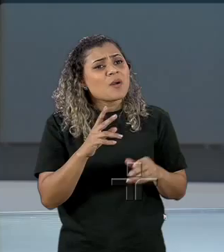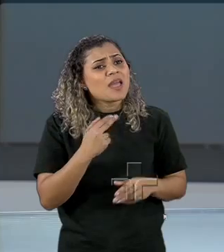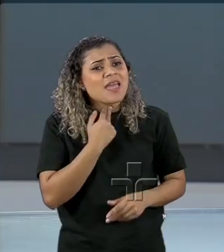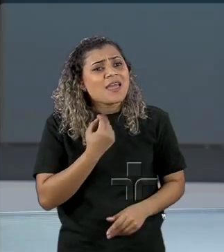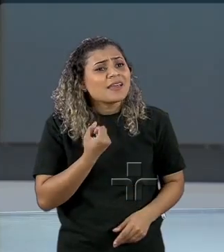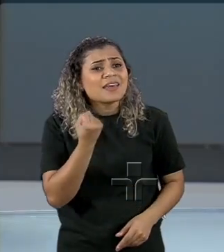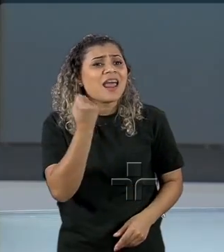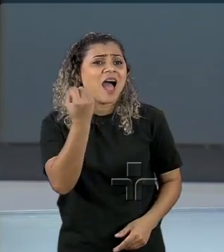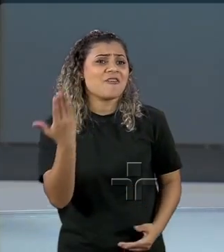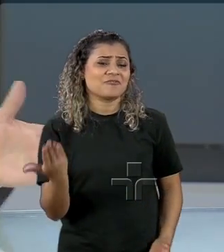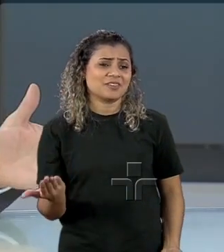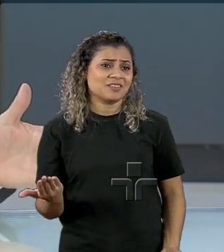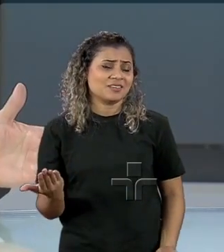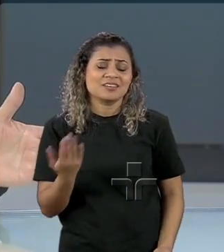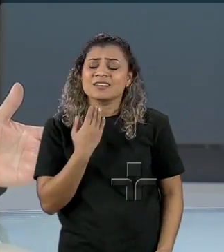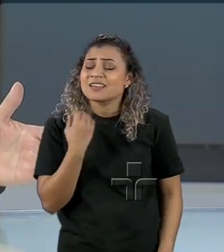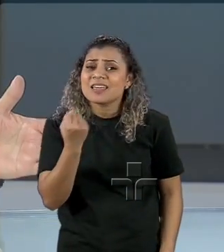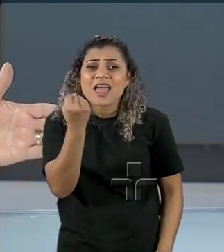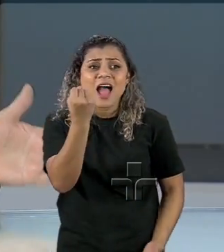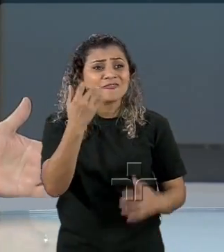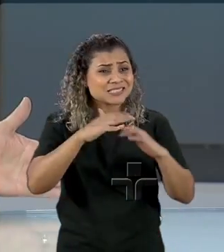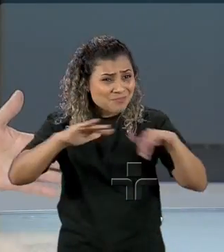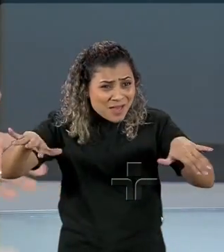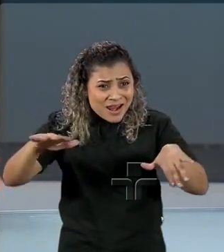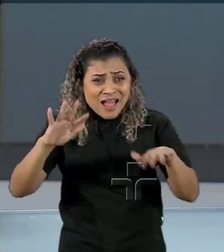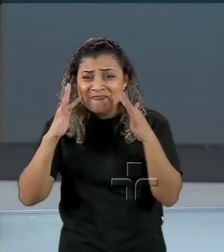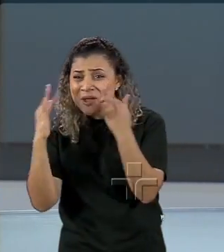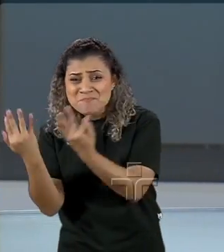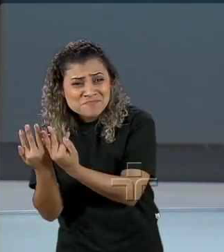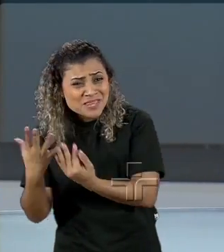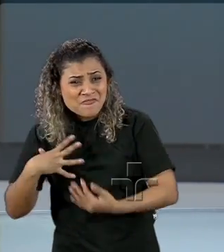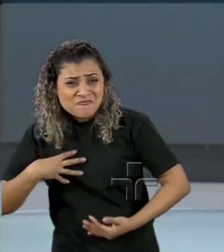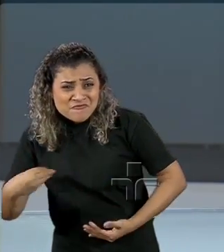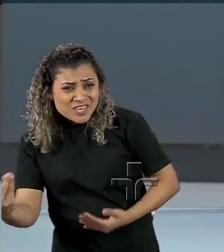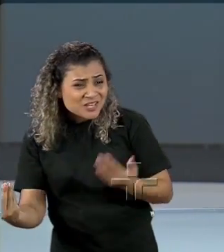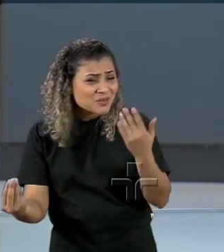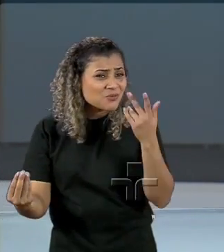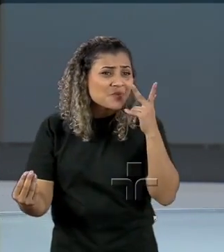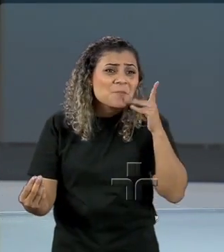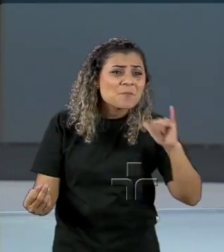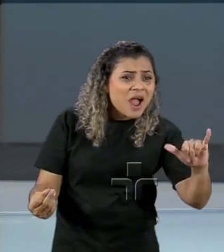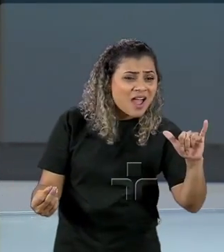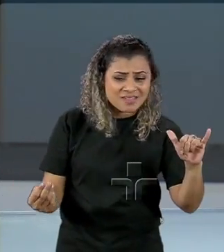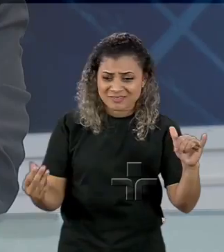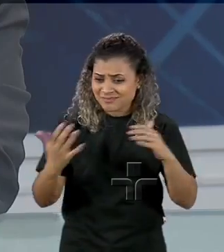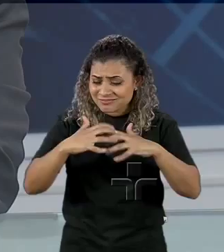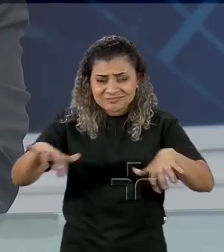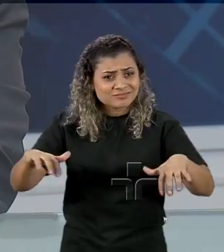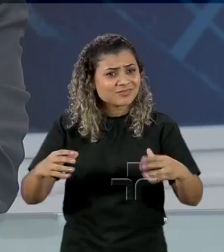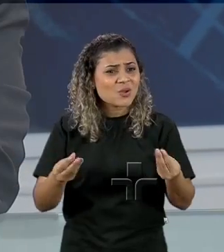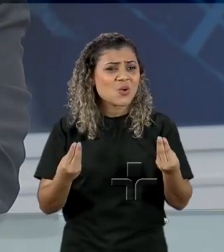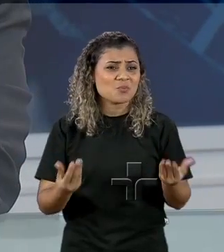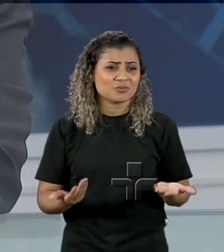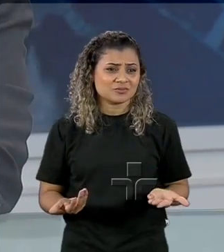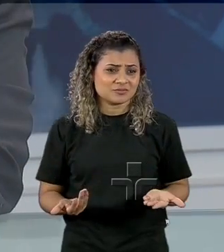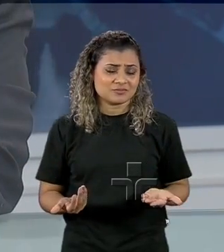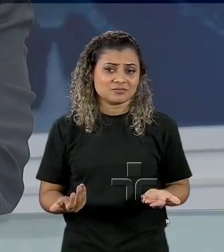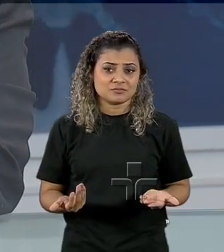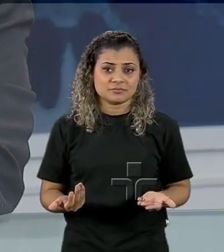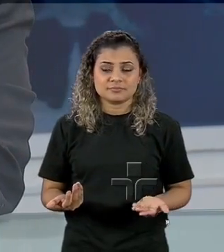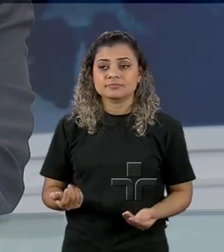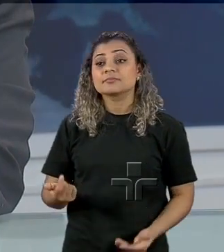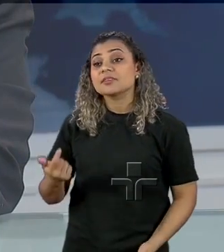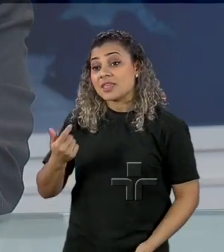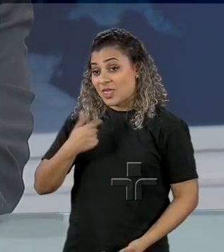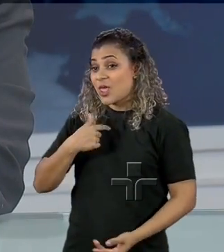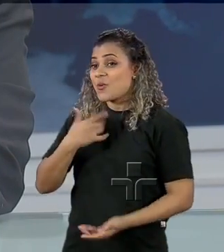De crueldade até, que é a separação das famílias, de filhos dos respectivos pais. Eu queria inverter um pouco, né, não o